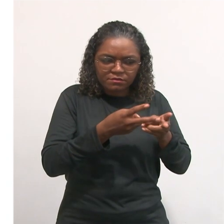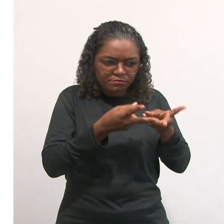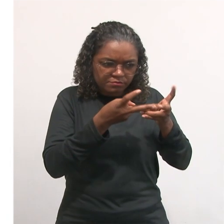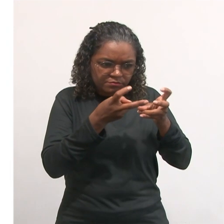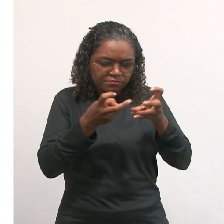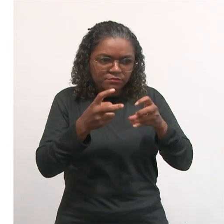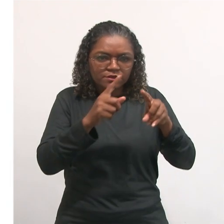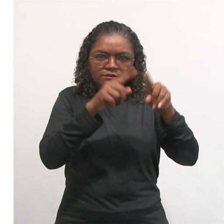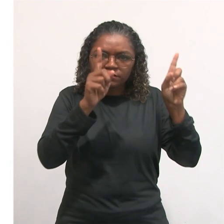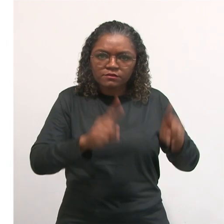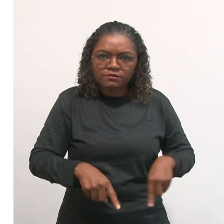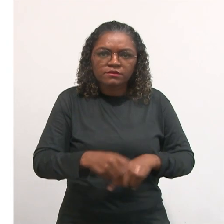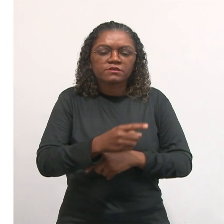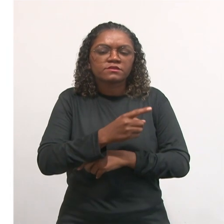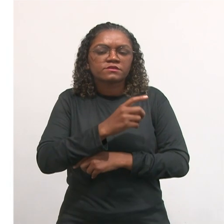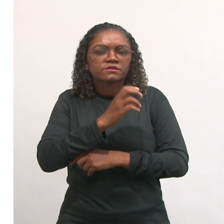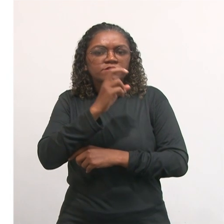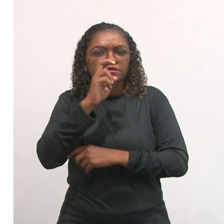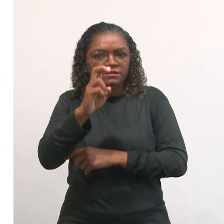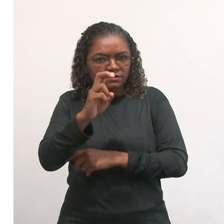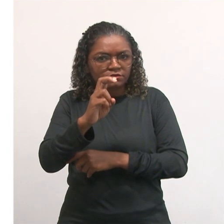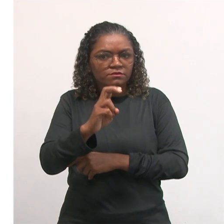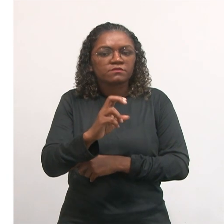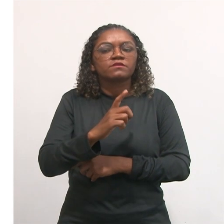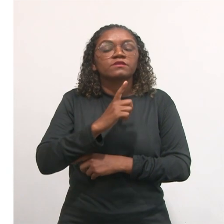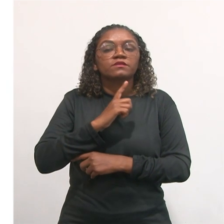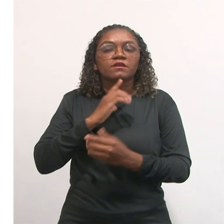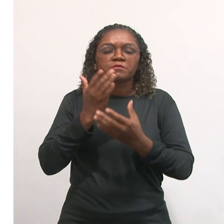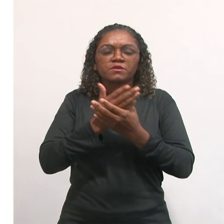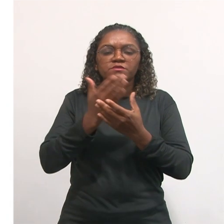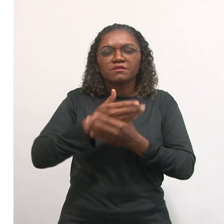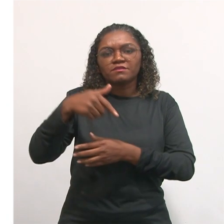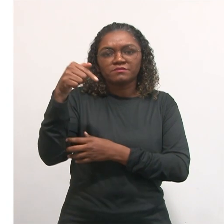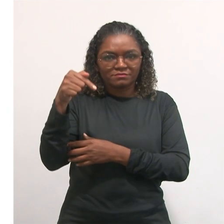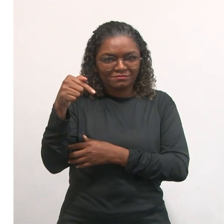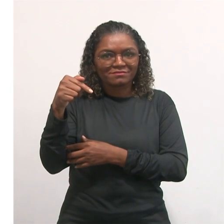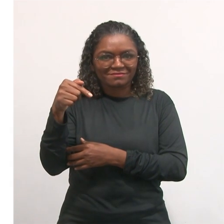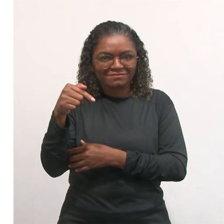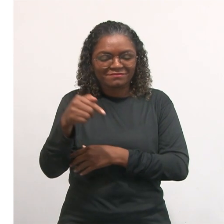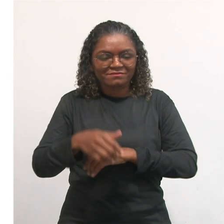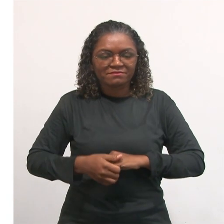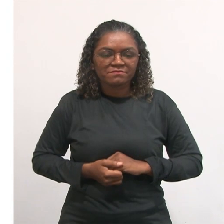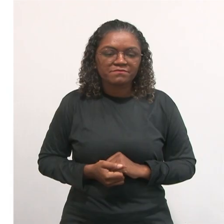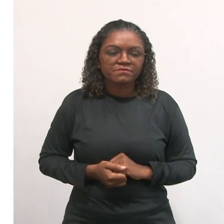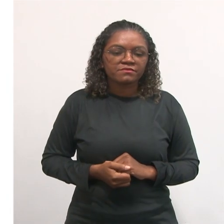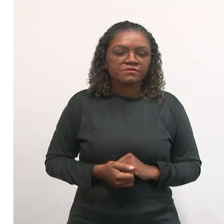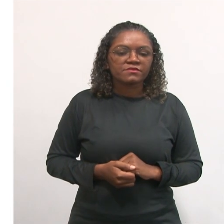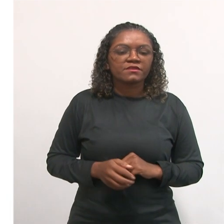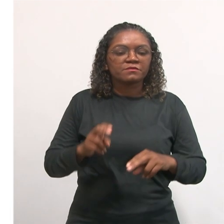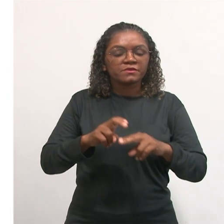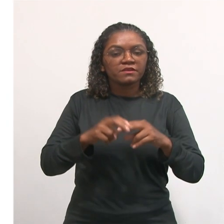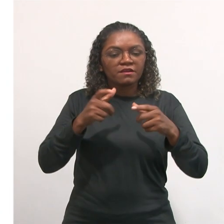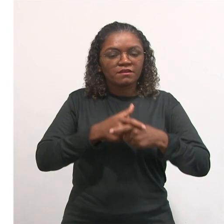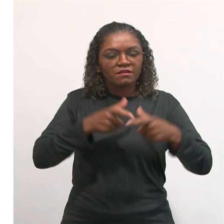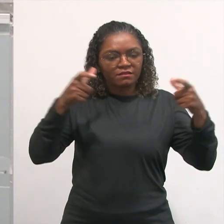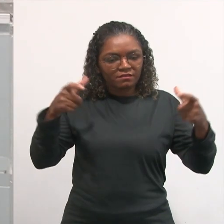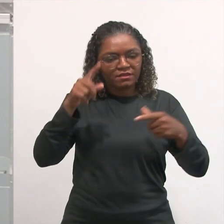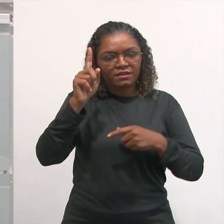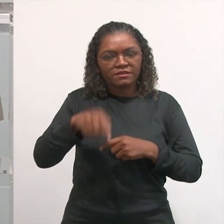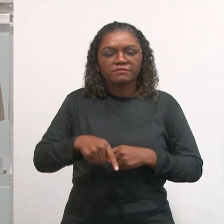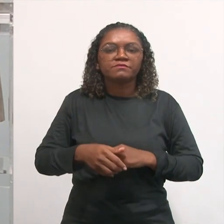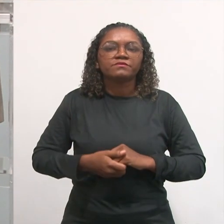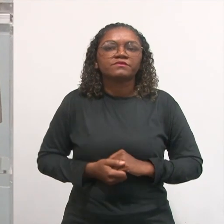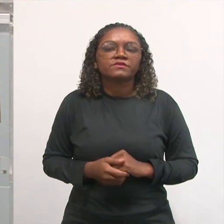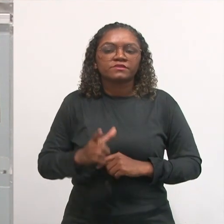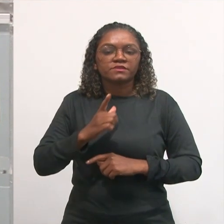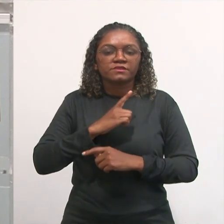que estão com 7 processos tramitando. Correto? Então, a amplitude é isso. É quando você tem